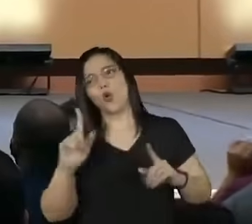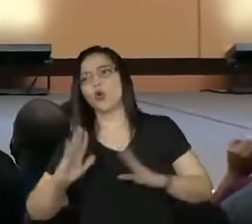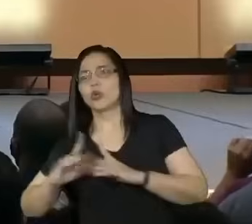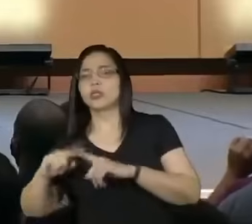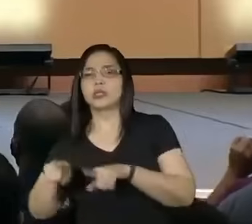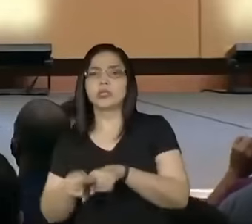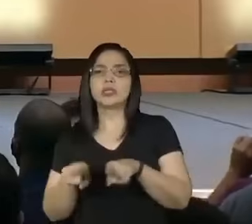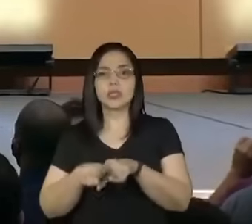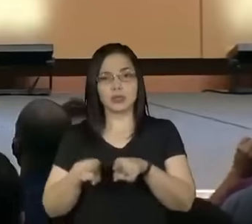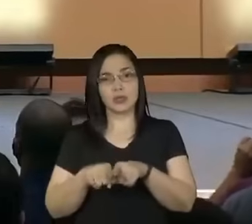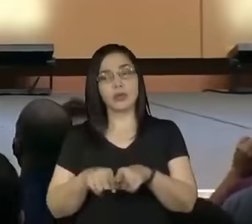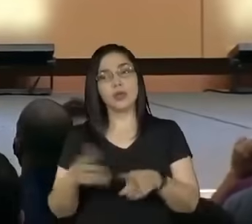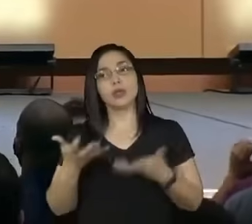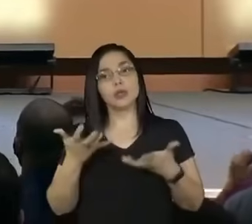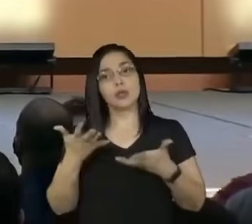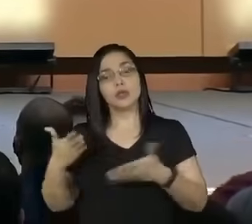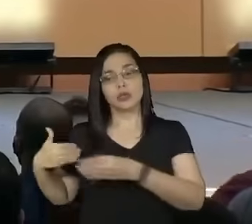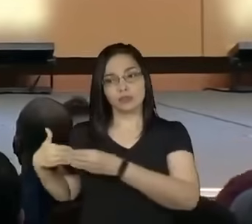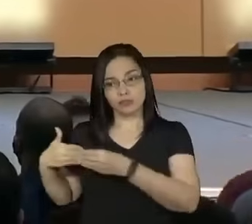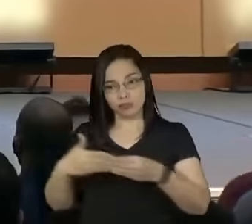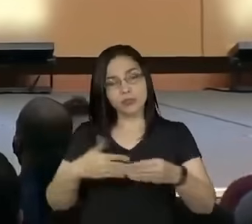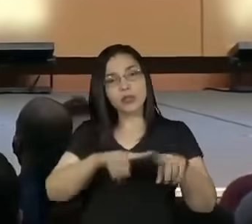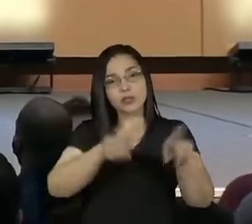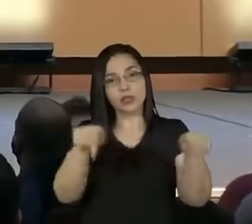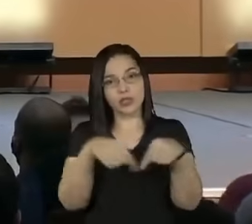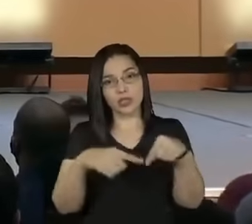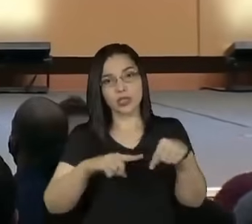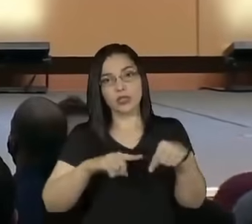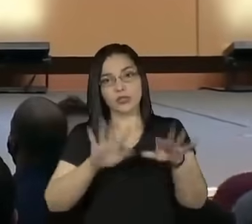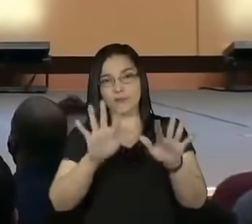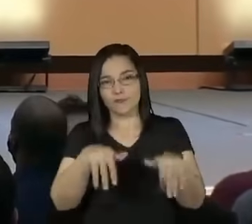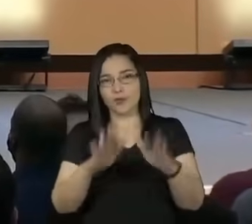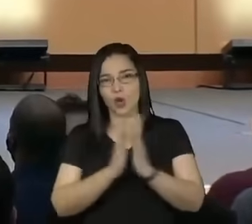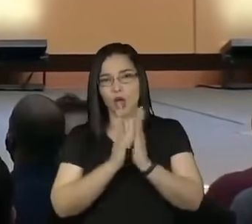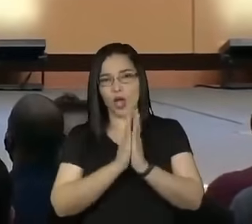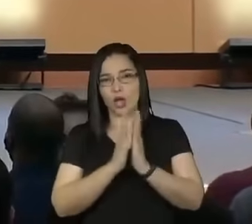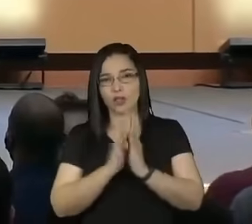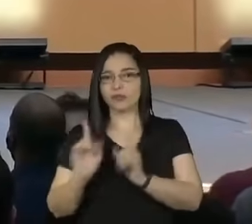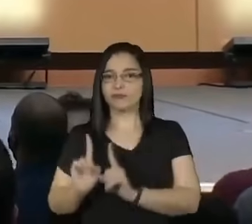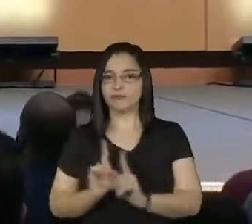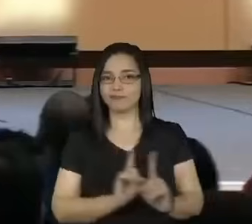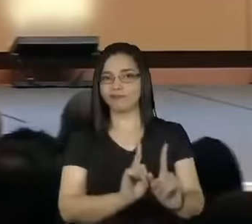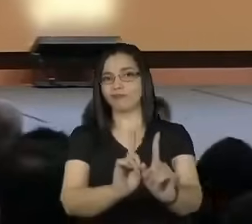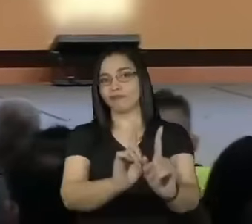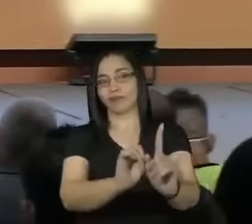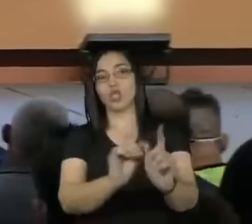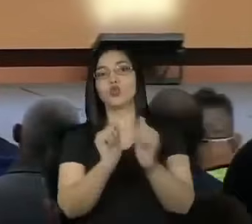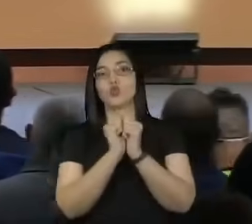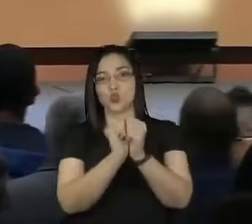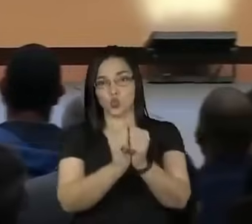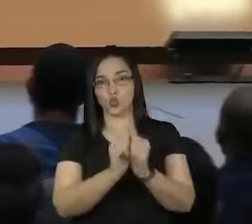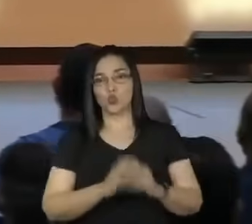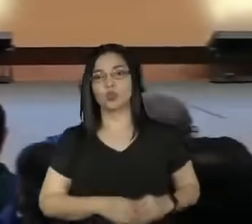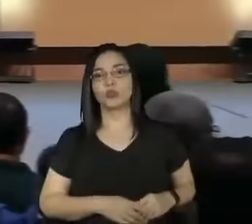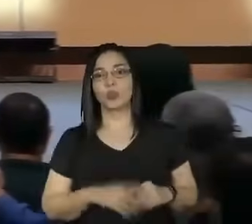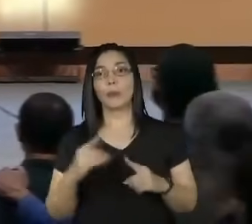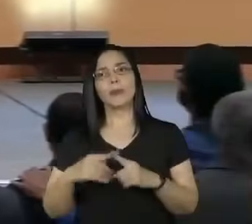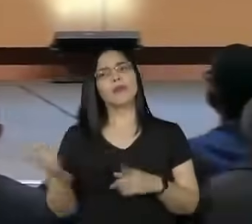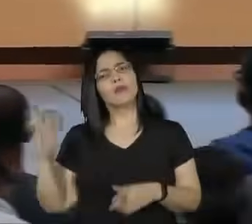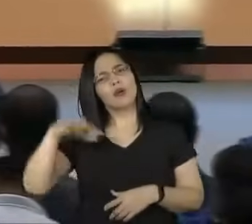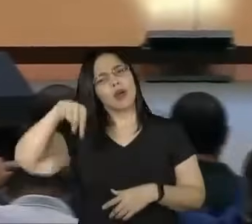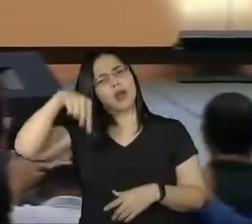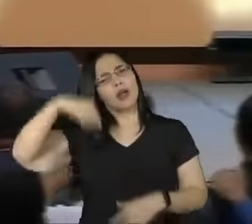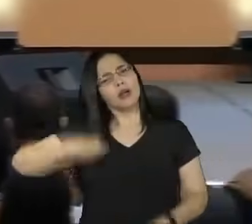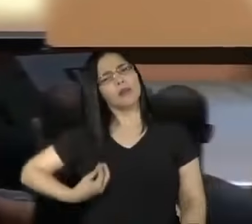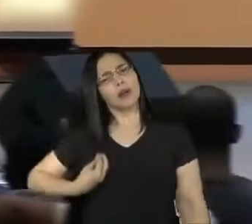eu gostaria que você entrasse com essas pessoas Depois da oração se você tá acompanhando essas pessoas Eu quero que você venha participar